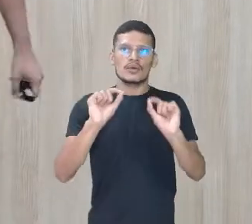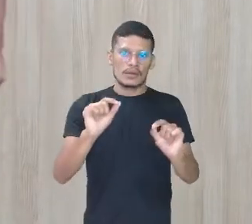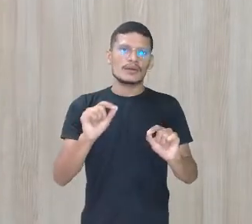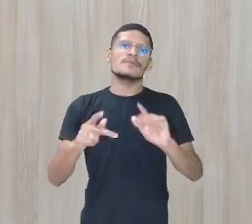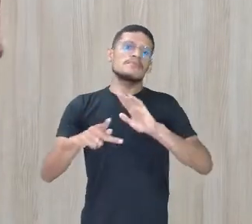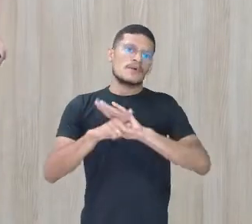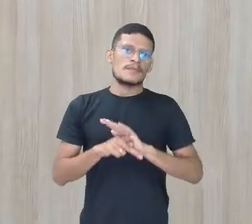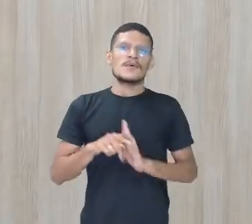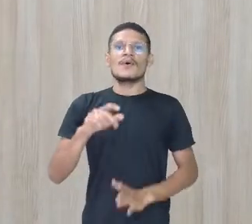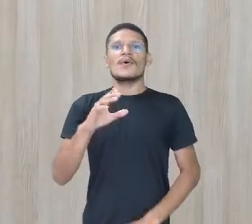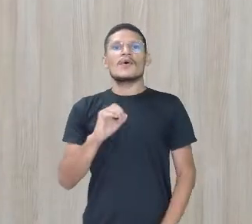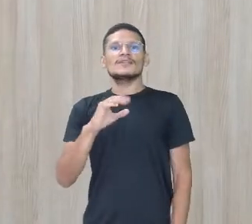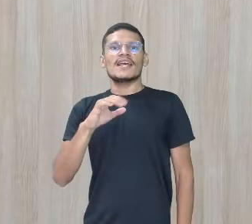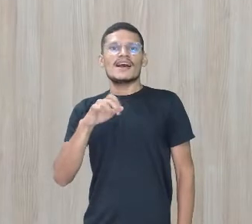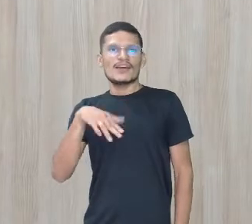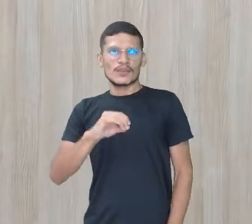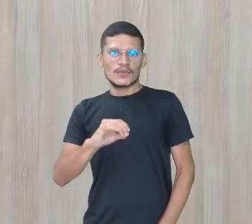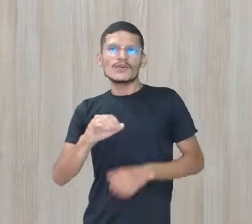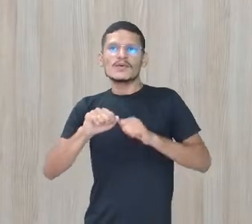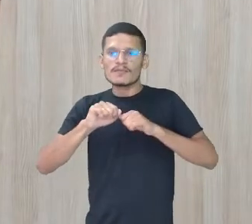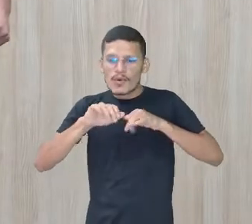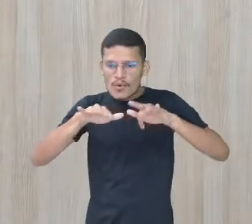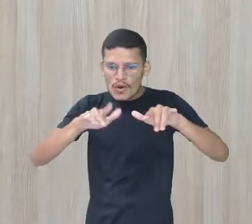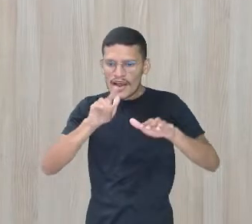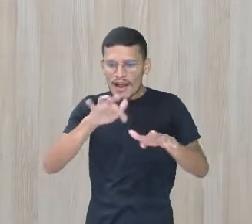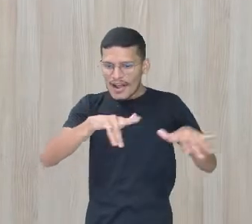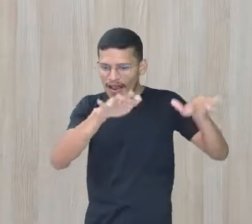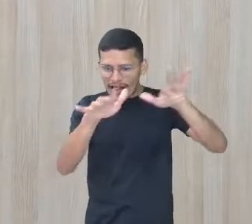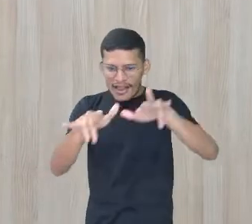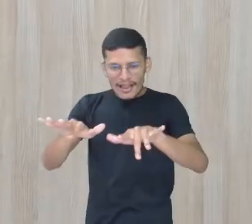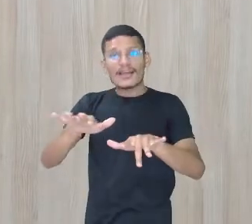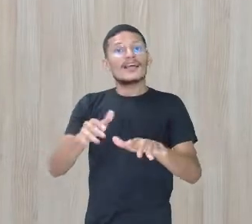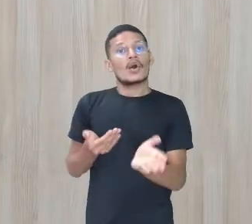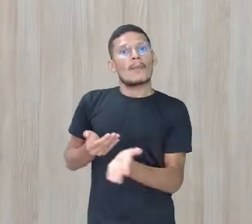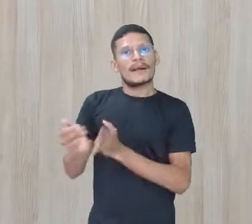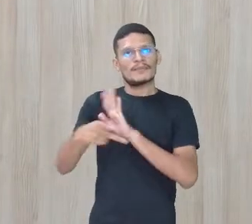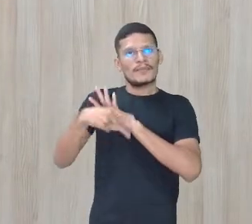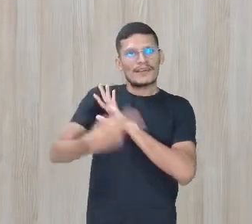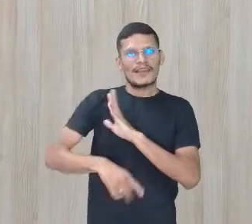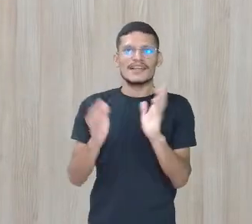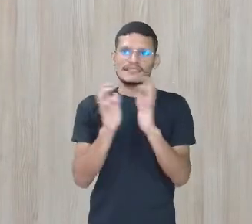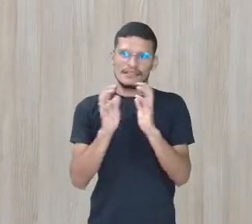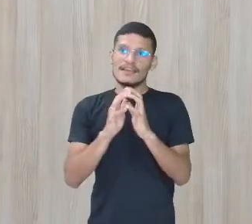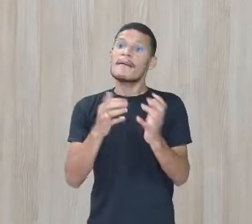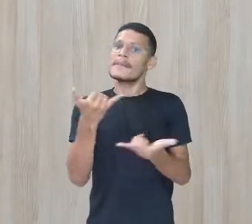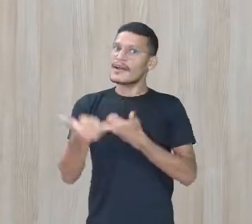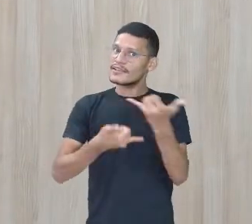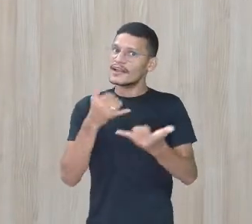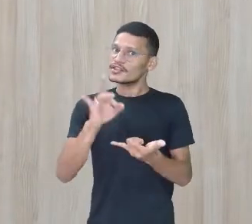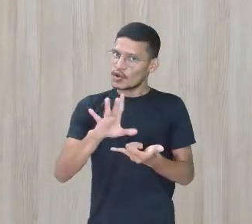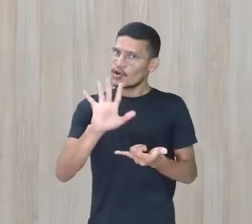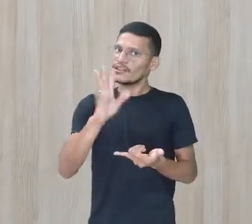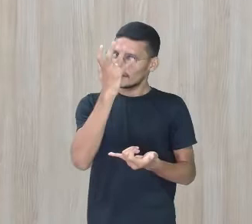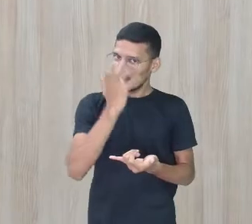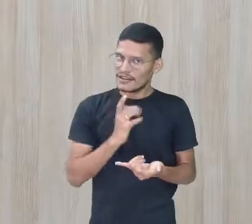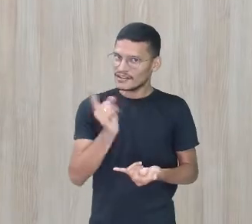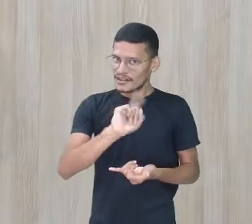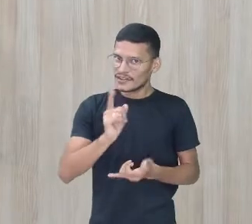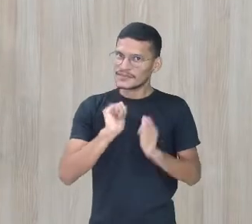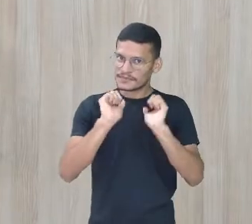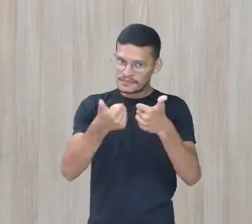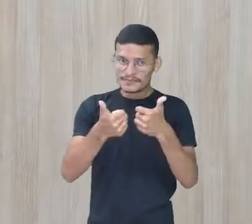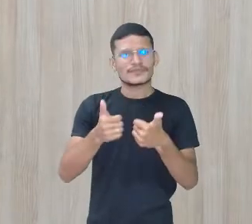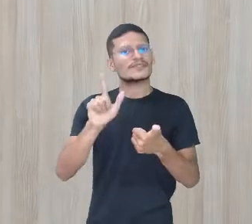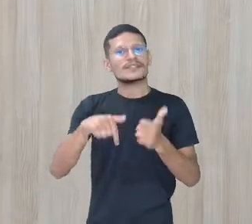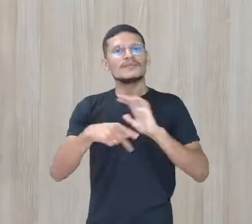né, o exagero do recifense, né, o Oceano Atlântico se forma a partir do Recife, claro que isso é uma brincadeira, tá, não leva a sério não, mas é